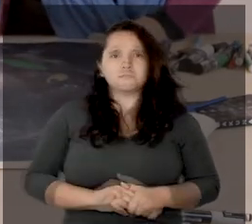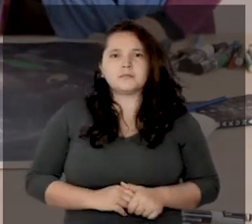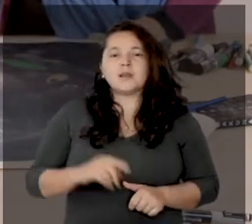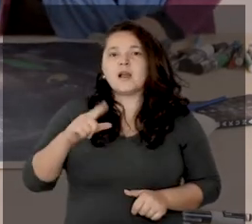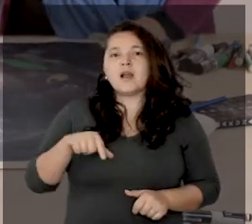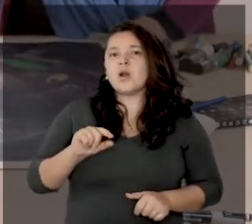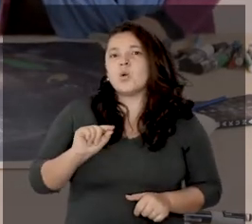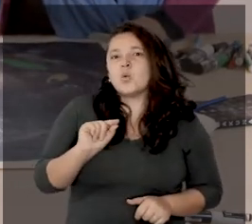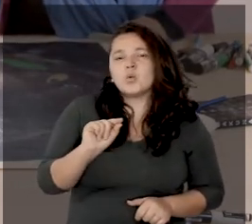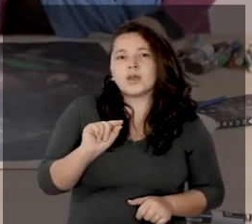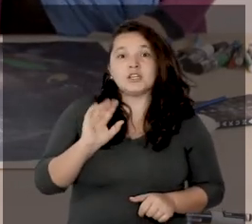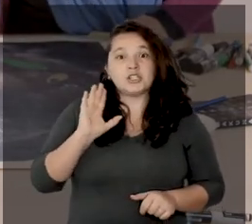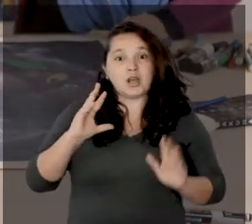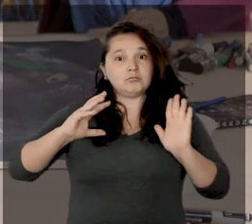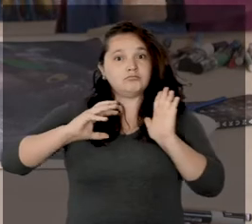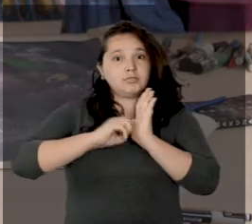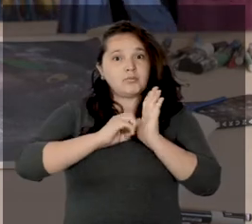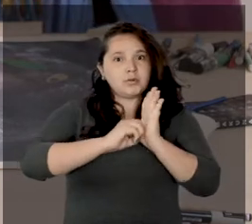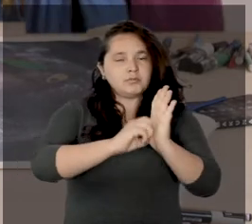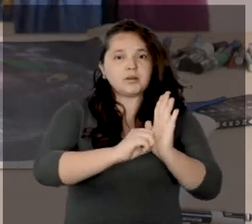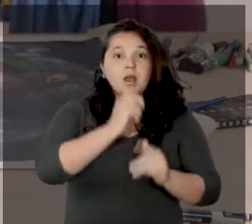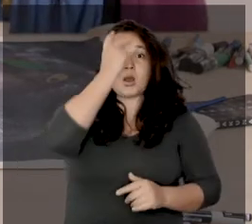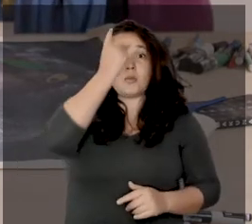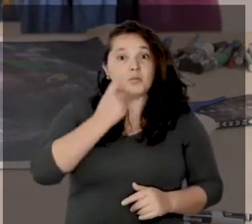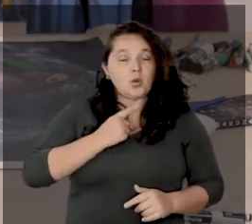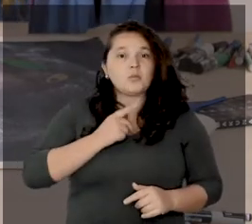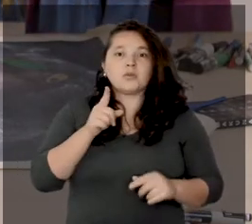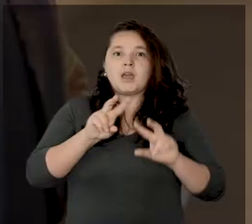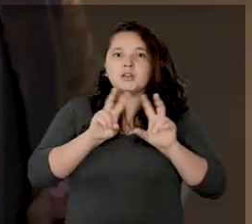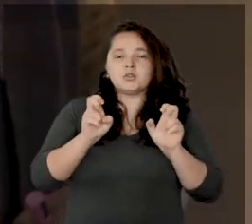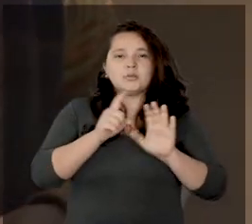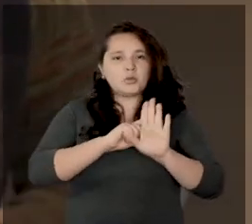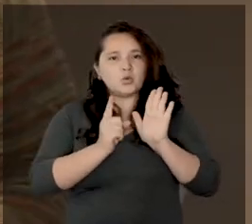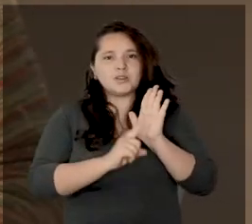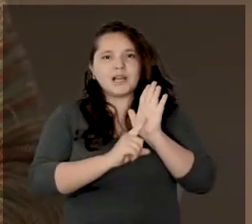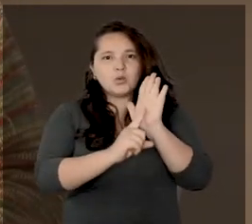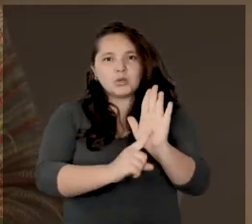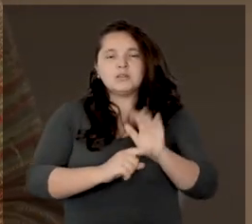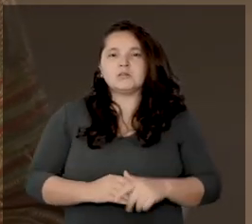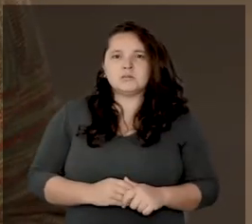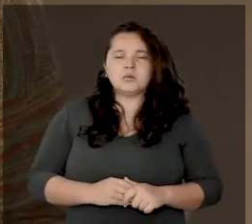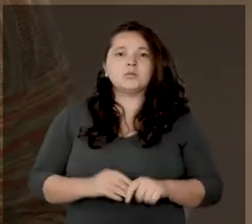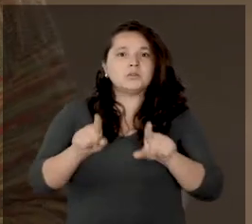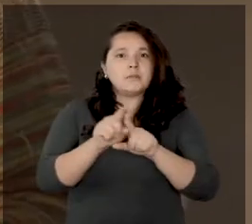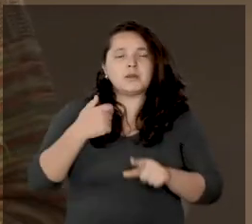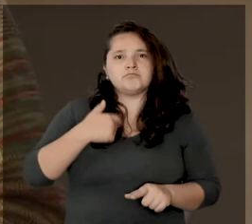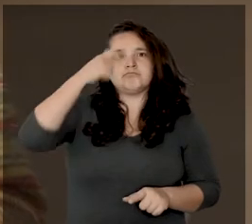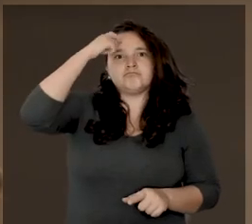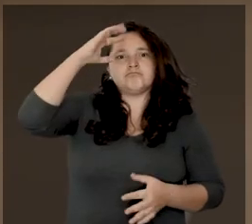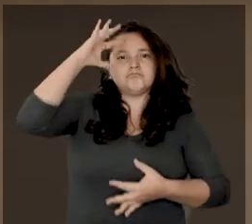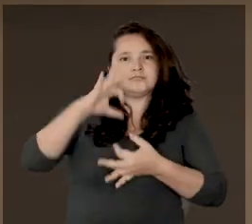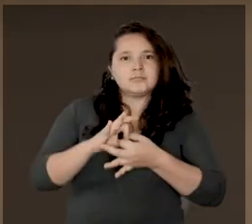um pouco do que a gente já tem, né, documentado por nós mesmos, que é essa questão do protagonismo, né, da autoconsciência e